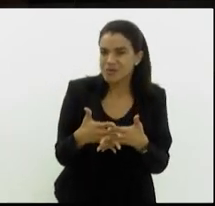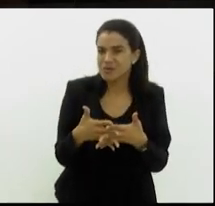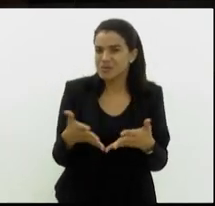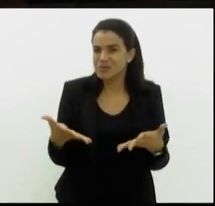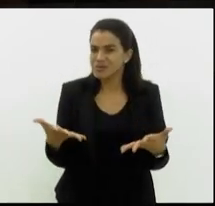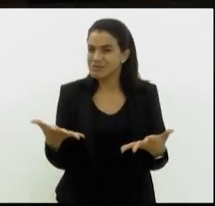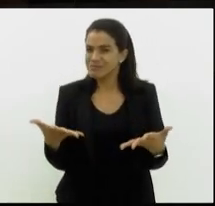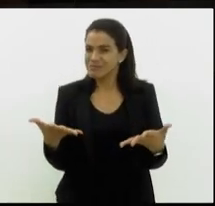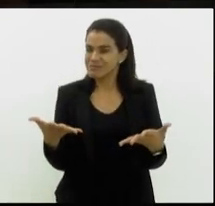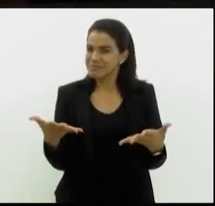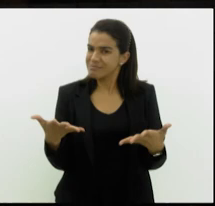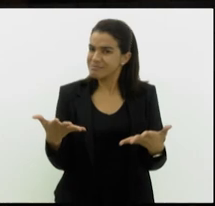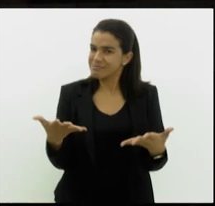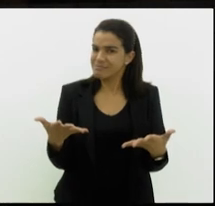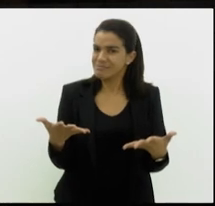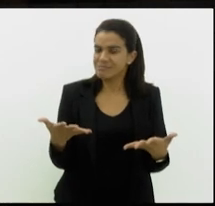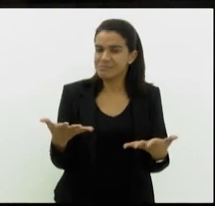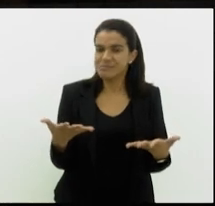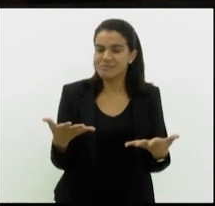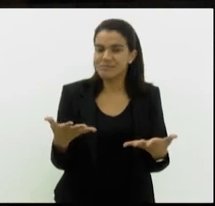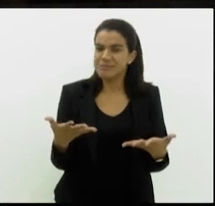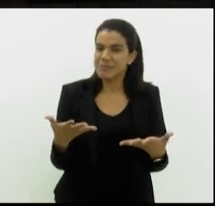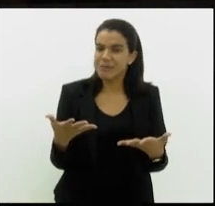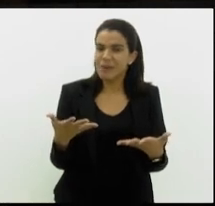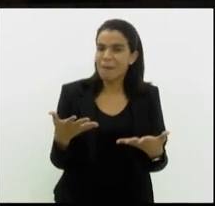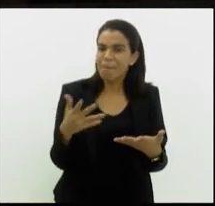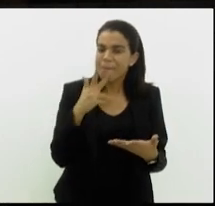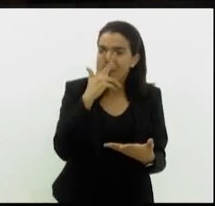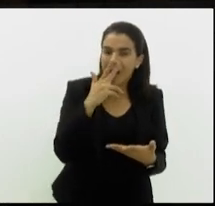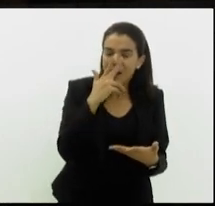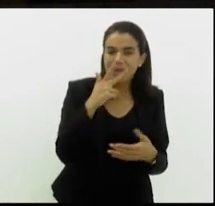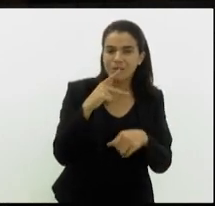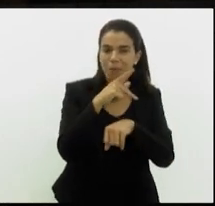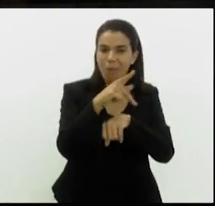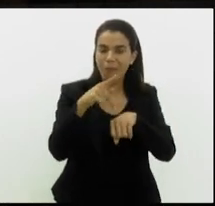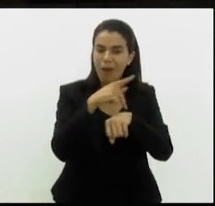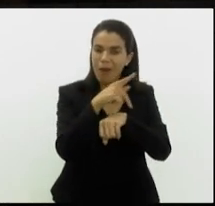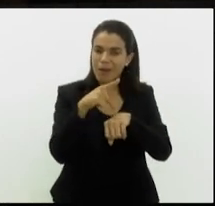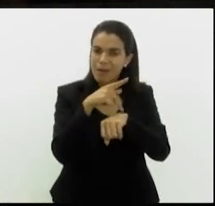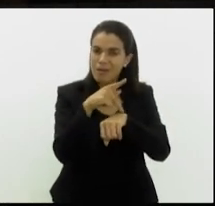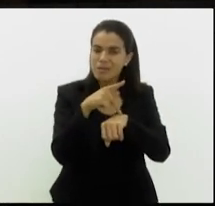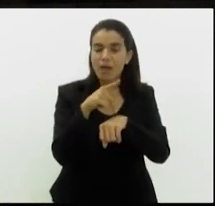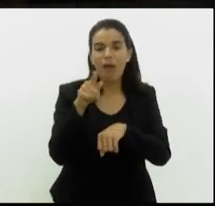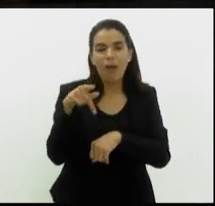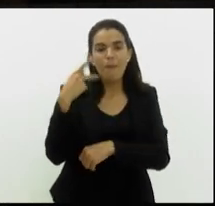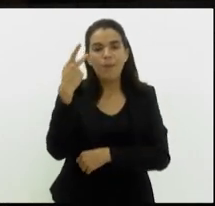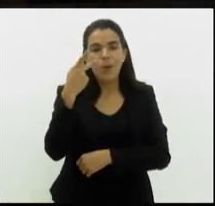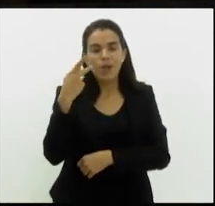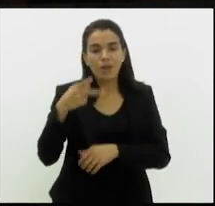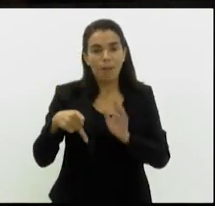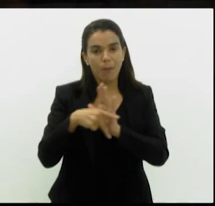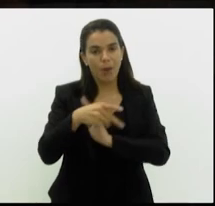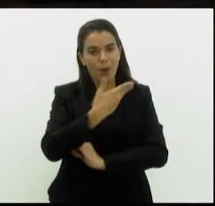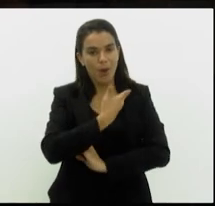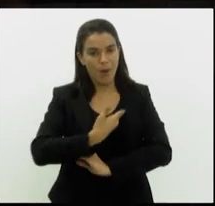muito típico do nosso país, que são as políticas de